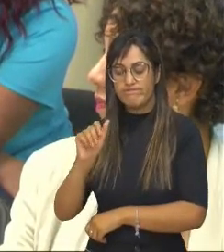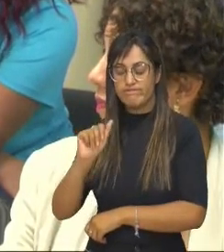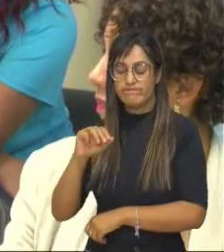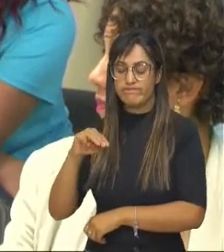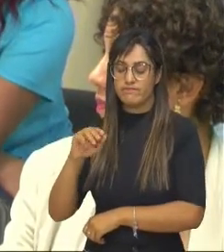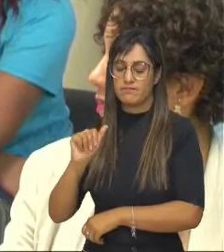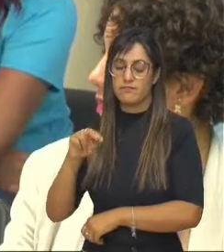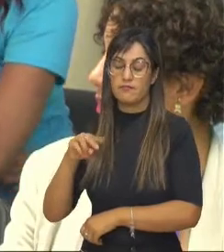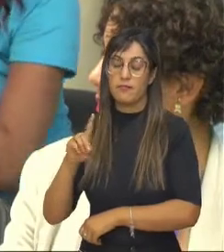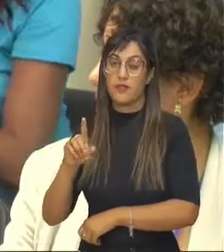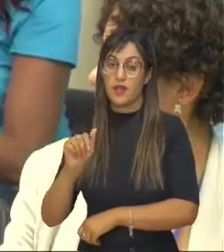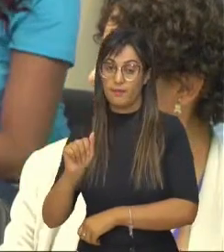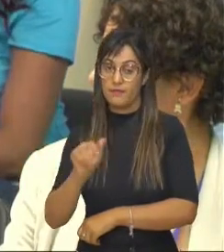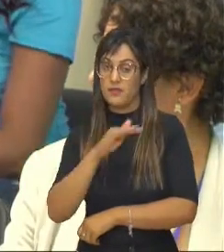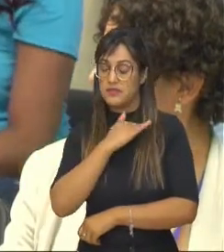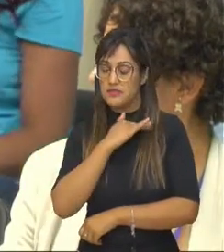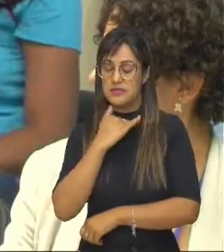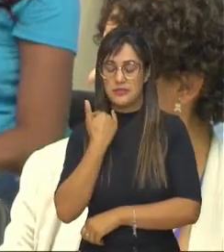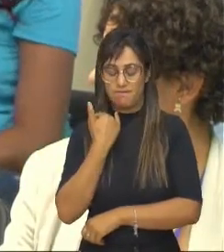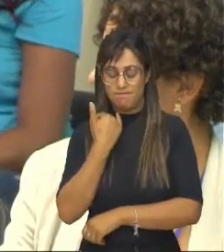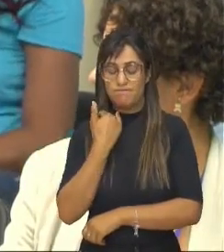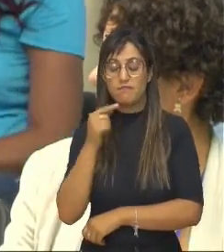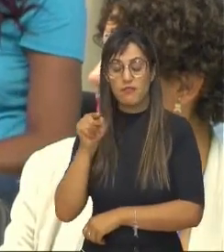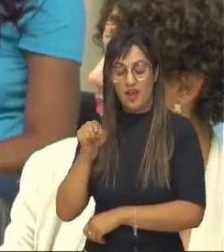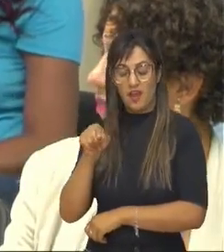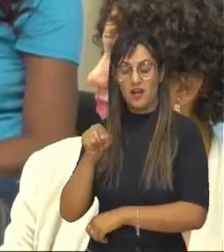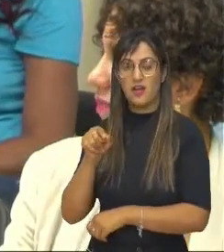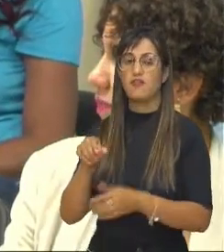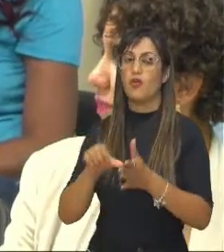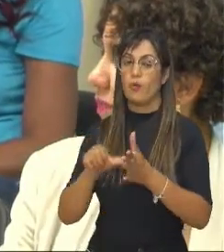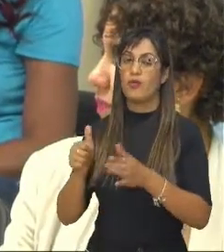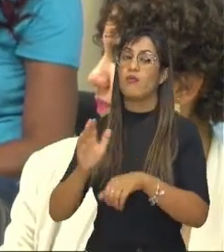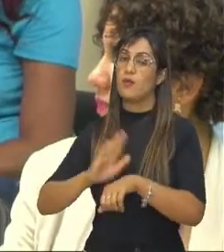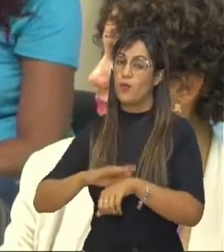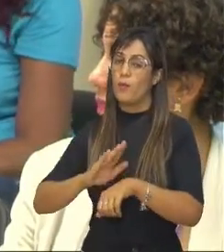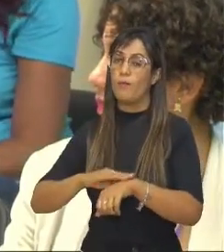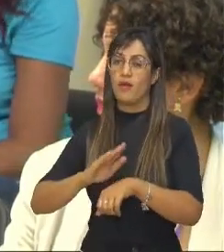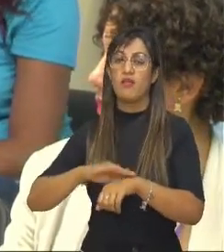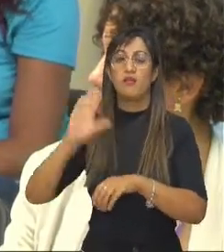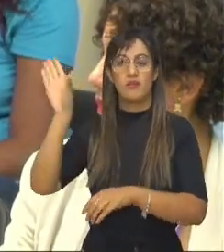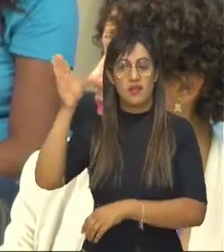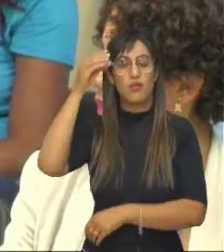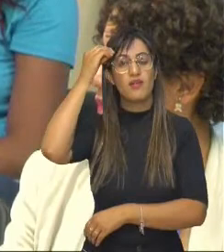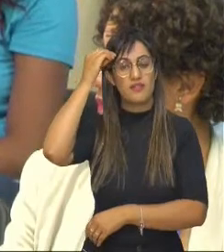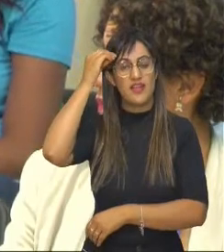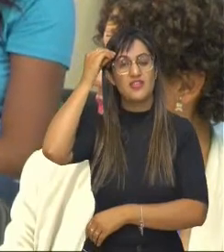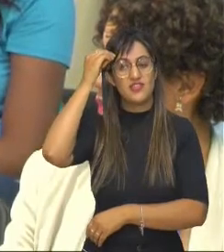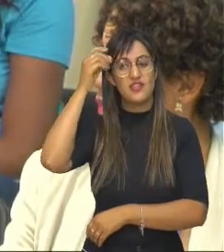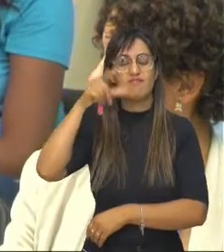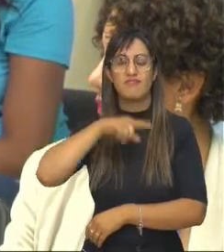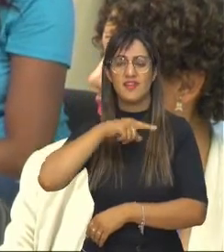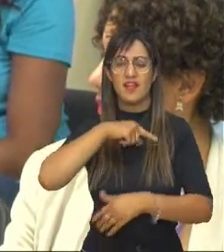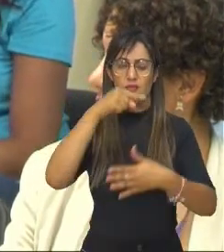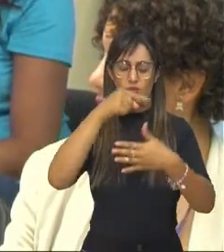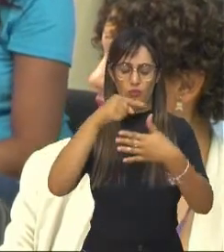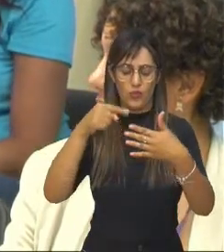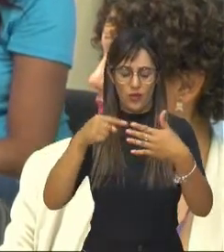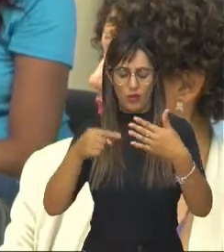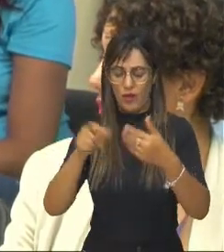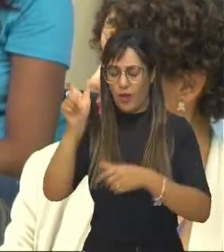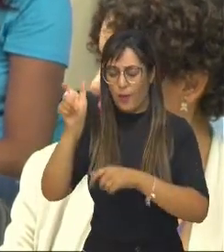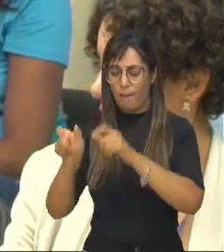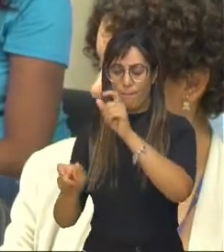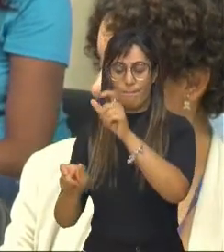Então, ali foi o primeiro momento que eu entendi que realmente temos muitas Amandas, né, e muitas outras que